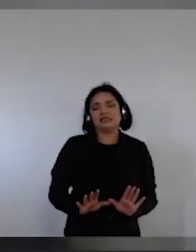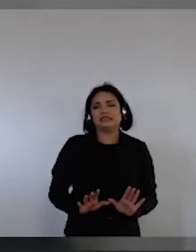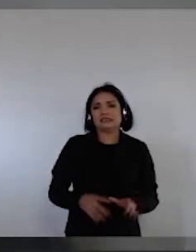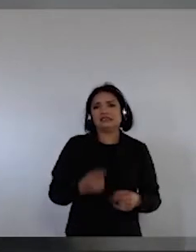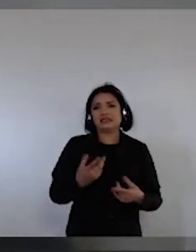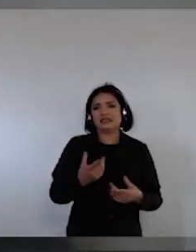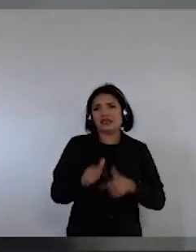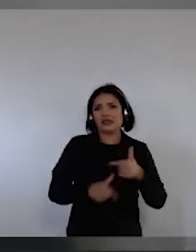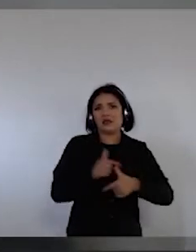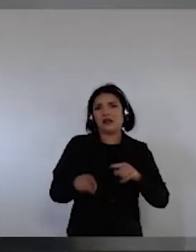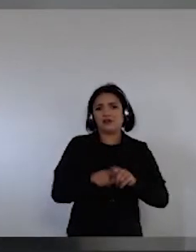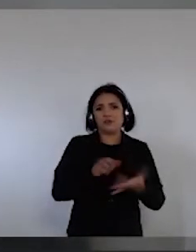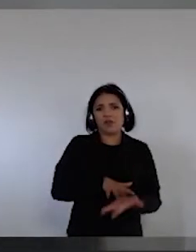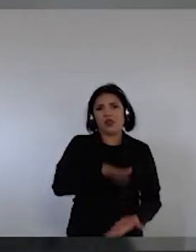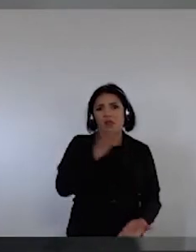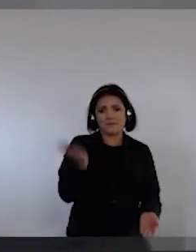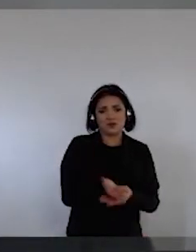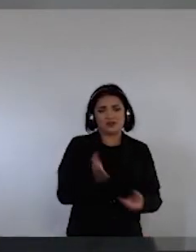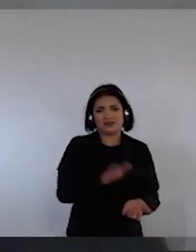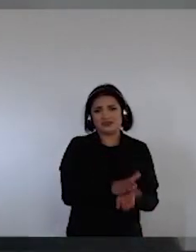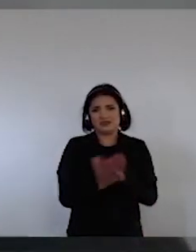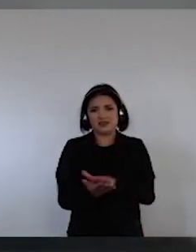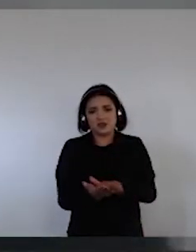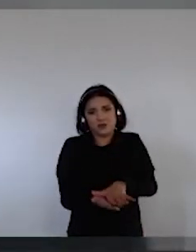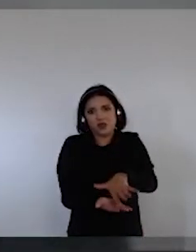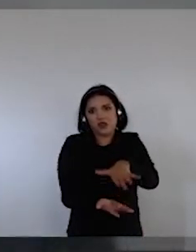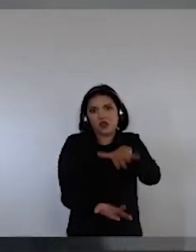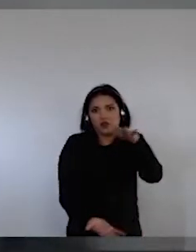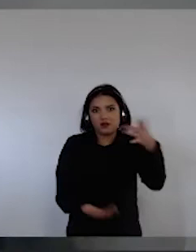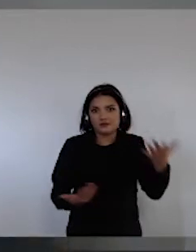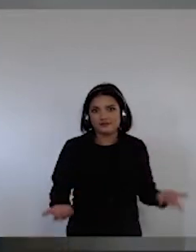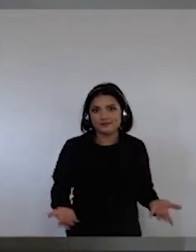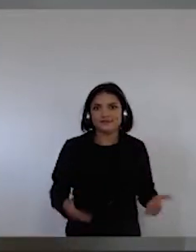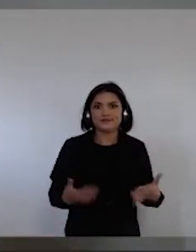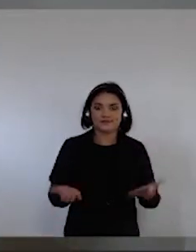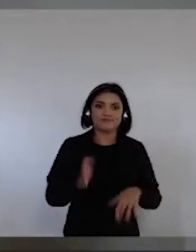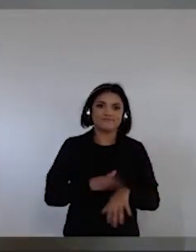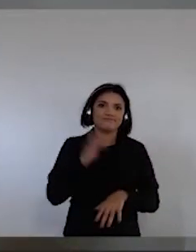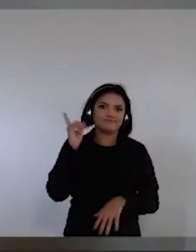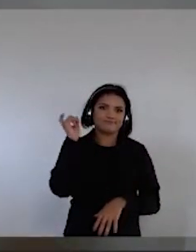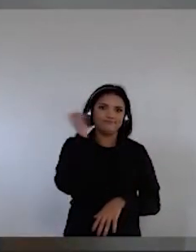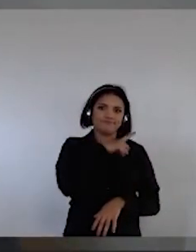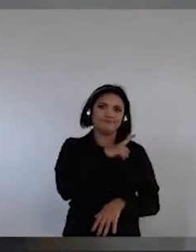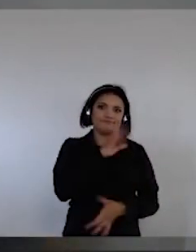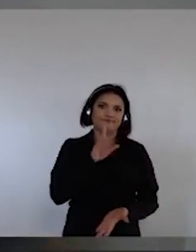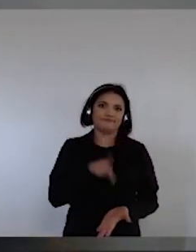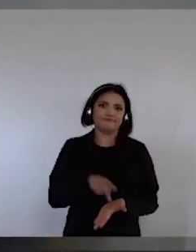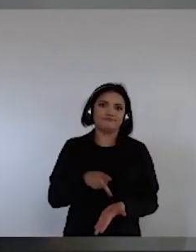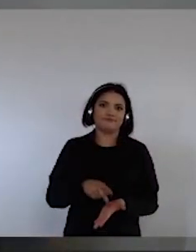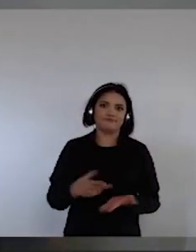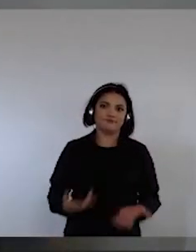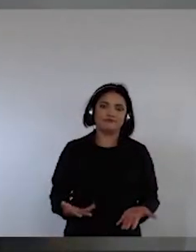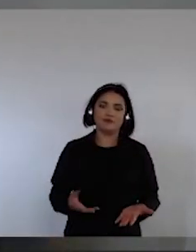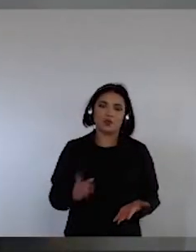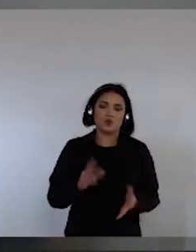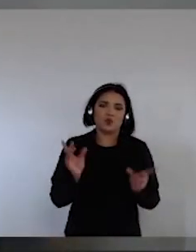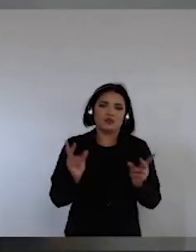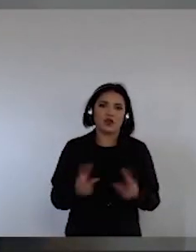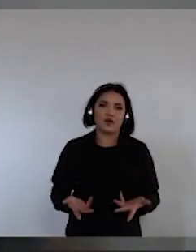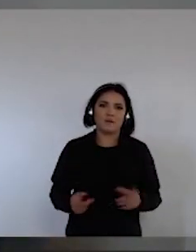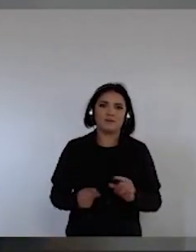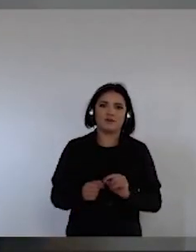solução. Mas me pareceu que essa questão da colegialidade é um tema que nós precisamos retomar, é um tema